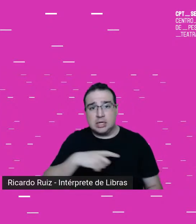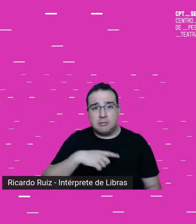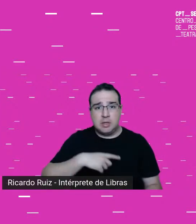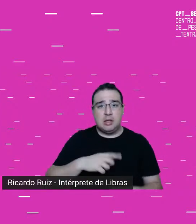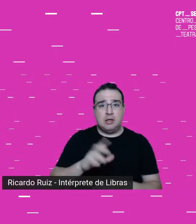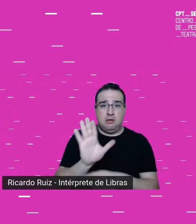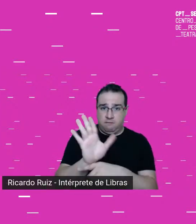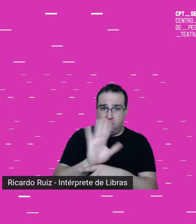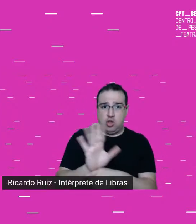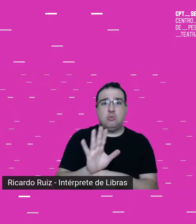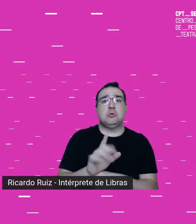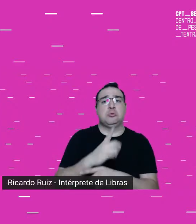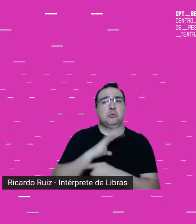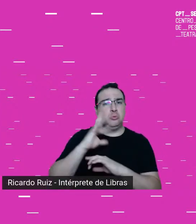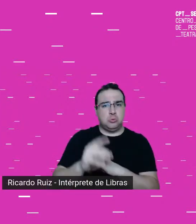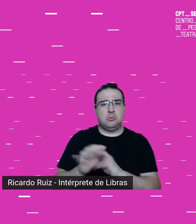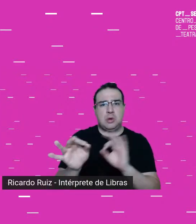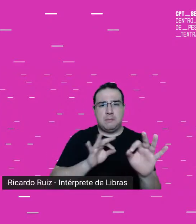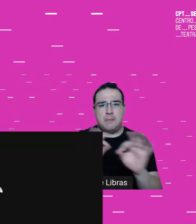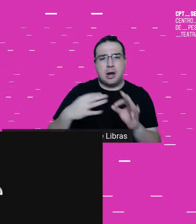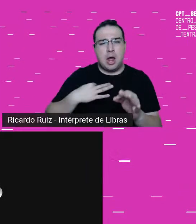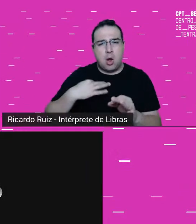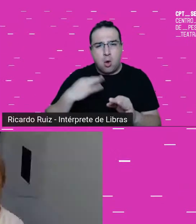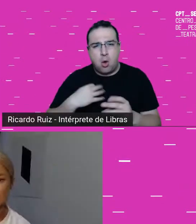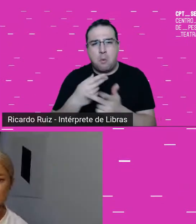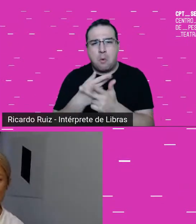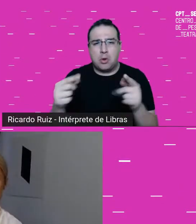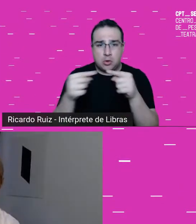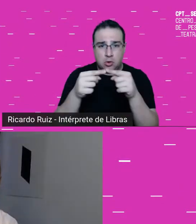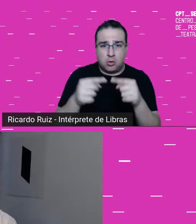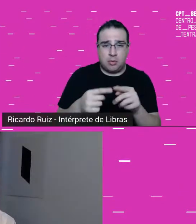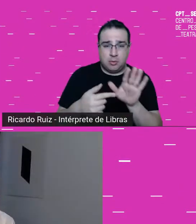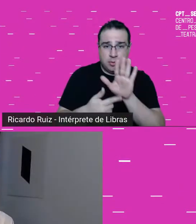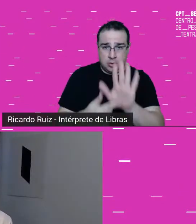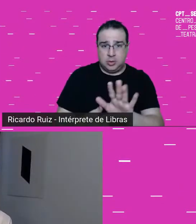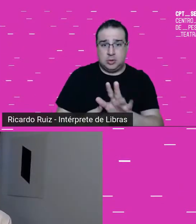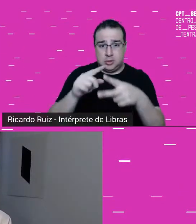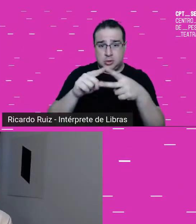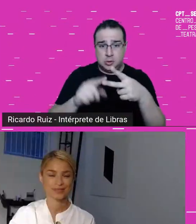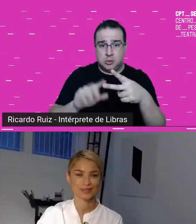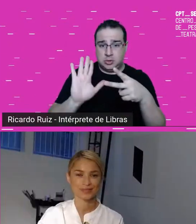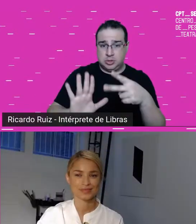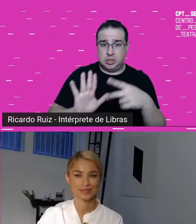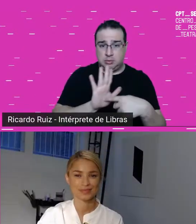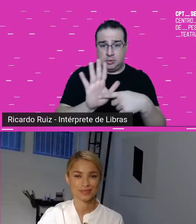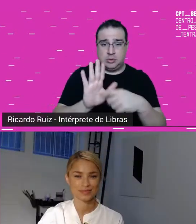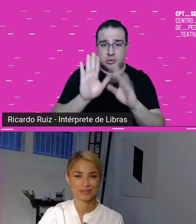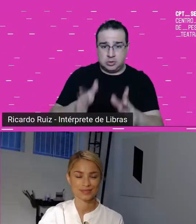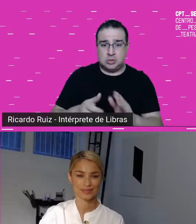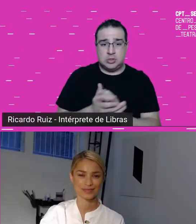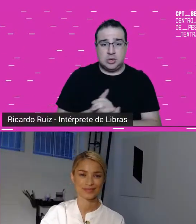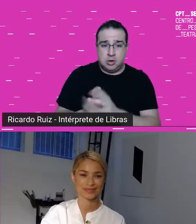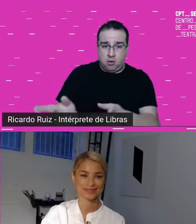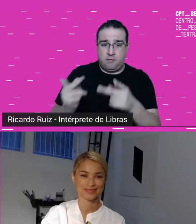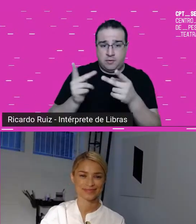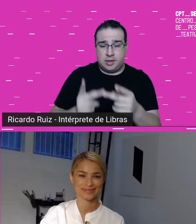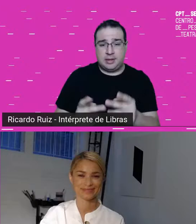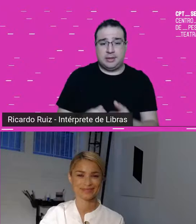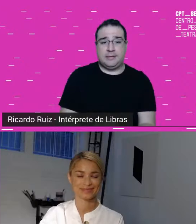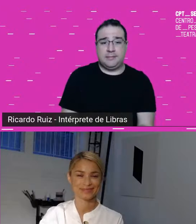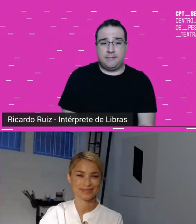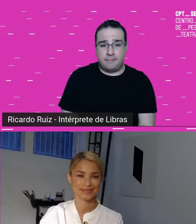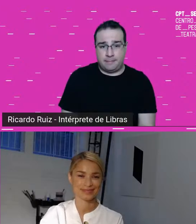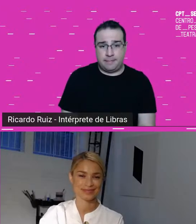longas-metragens. Bom, devidamente apresentadas as nossas convidadas,